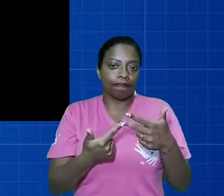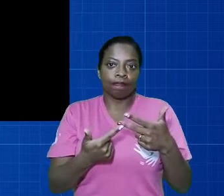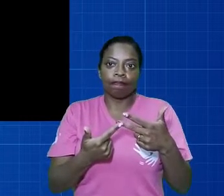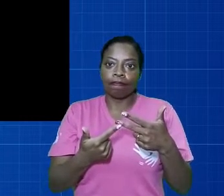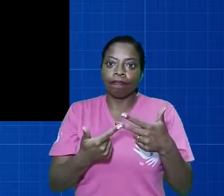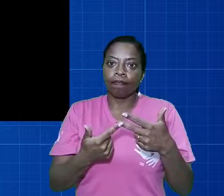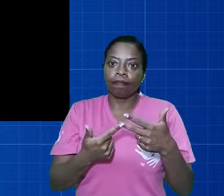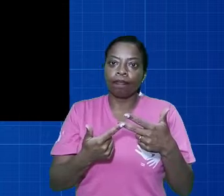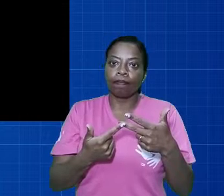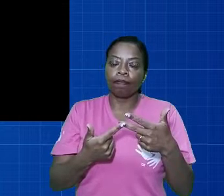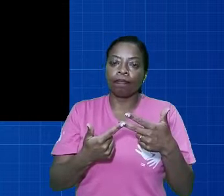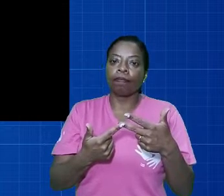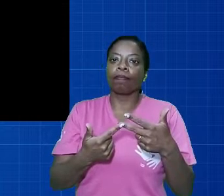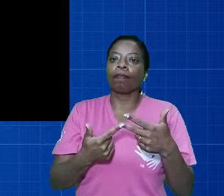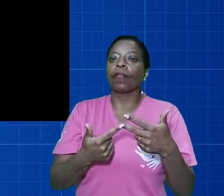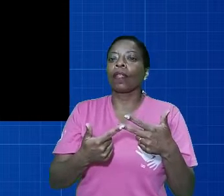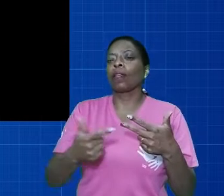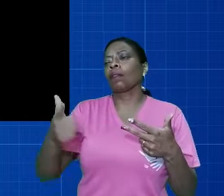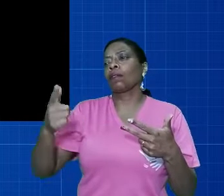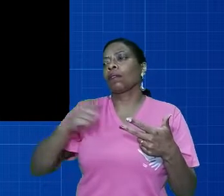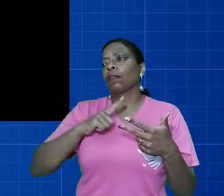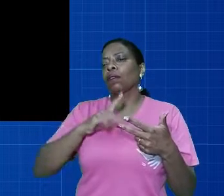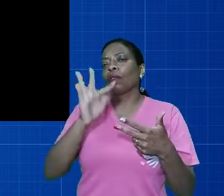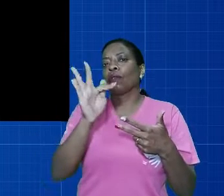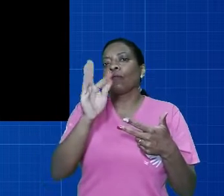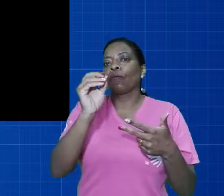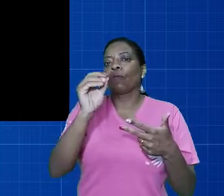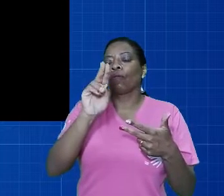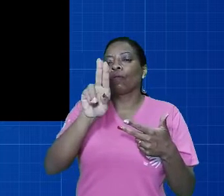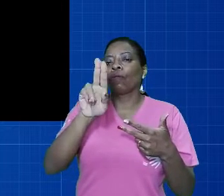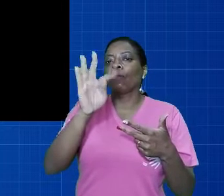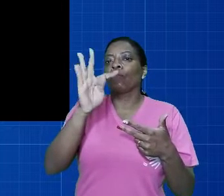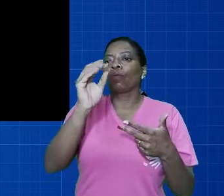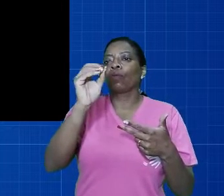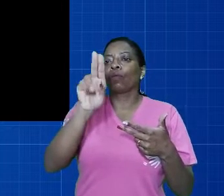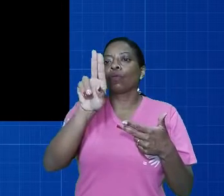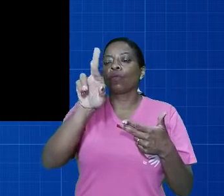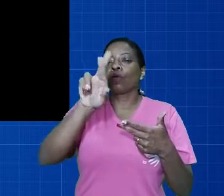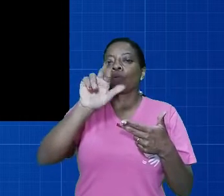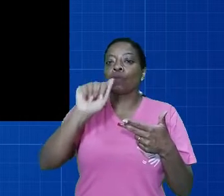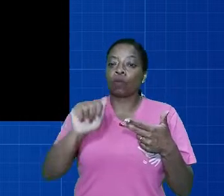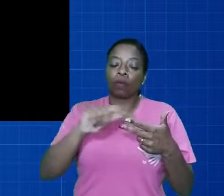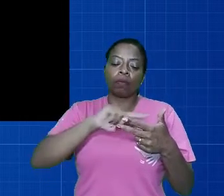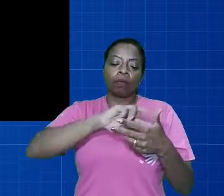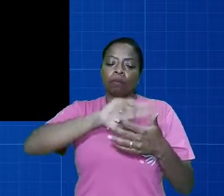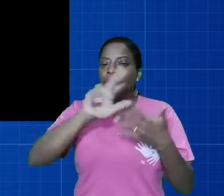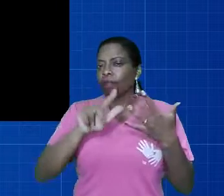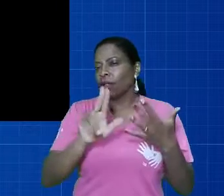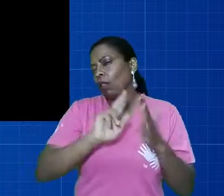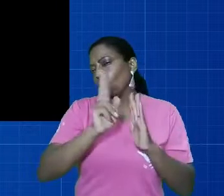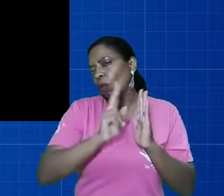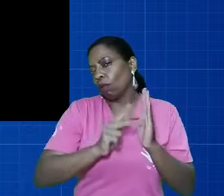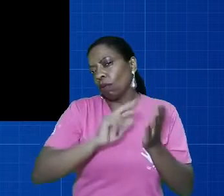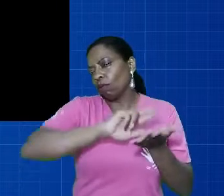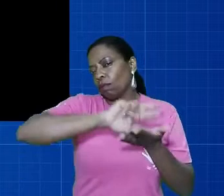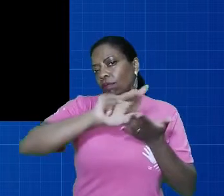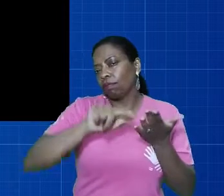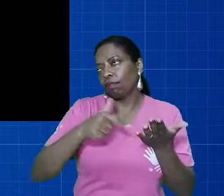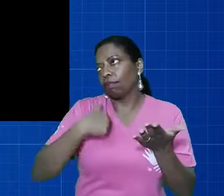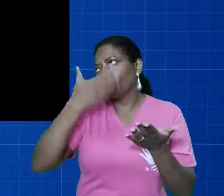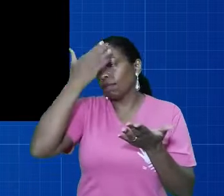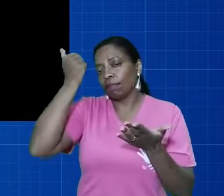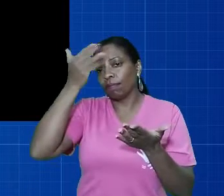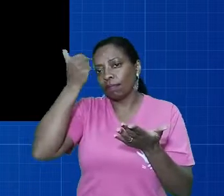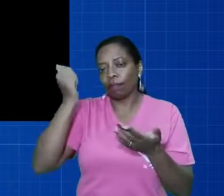O Miss Routora, agora vai me confundir, vou acabar negligenciando alguns nomes. Mas a